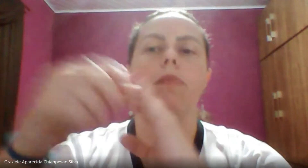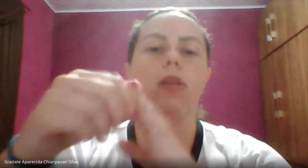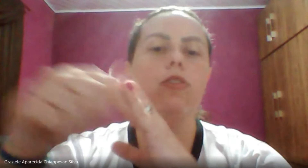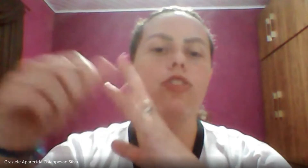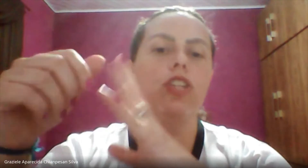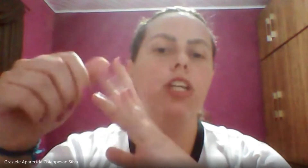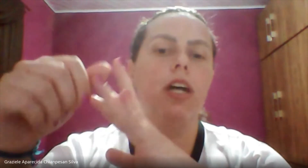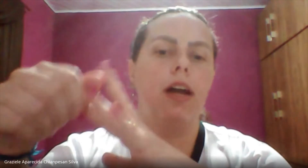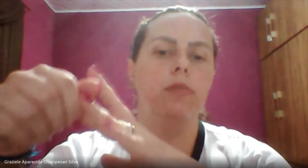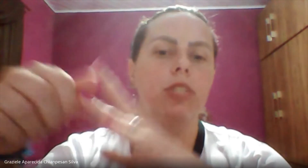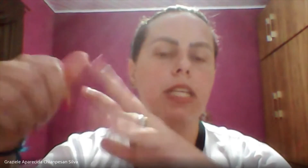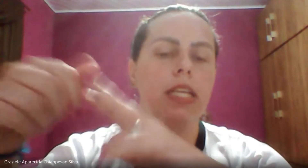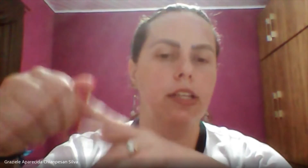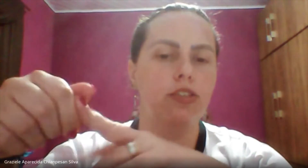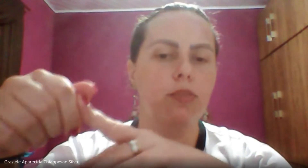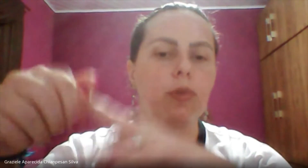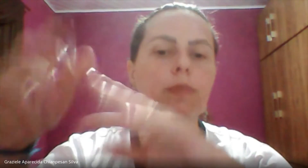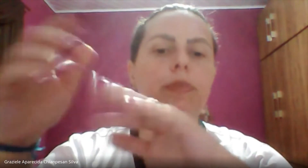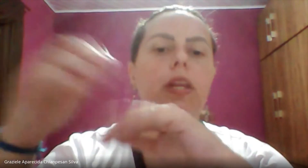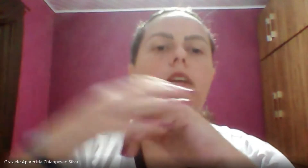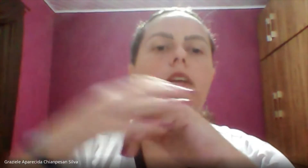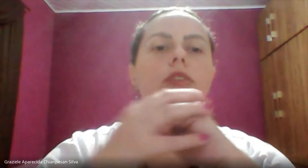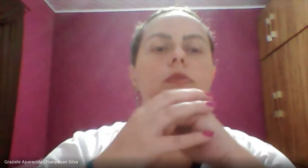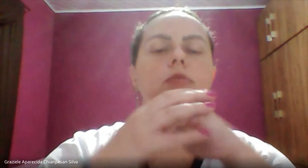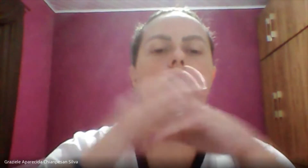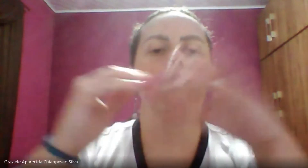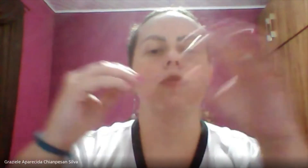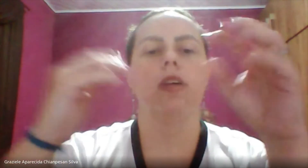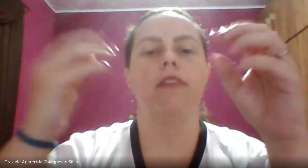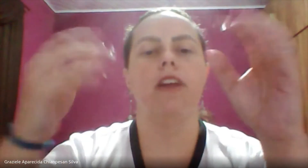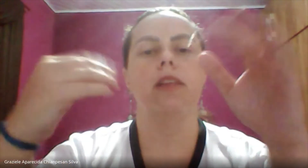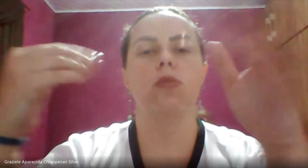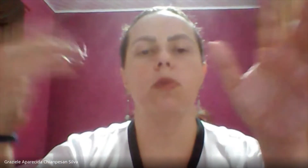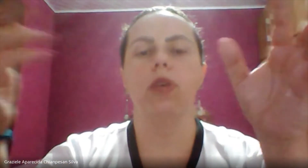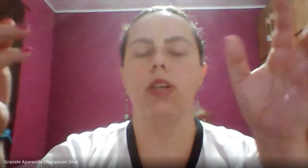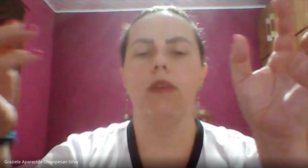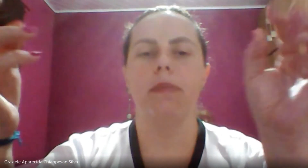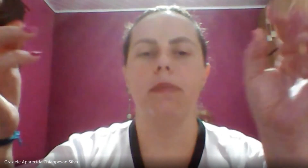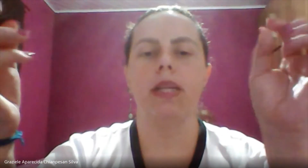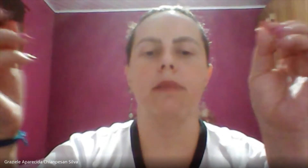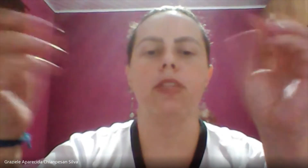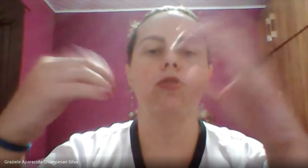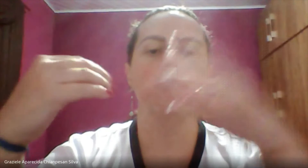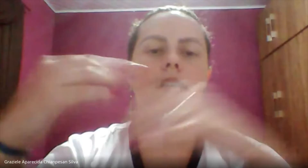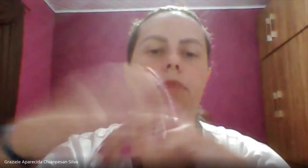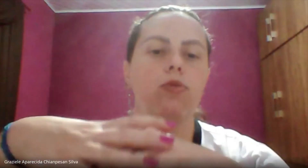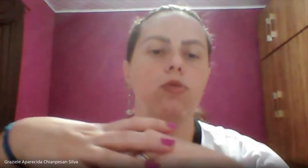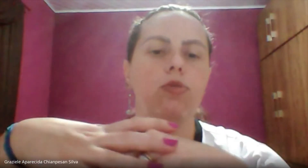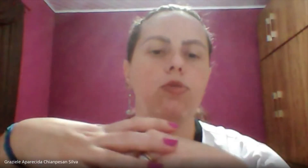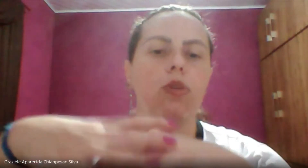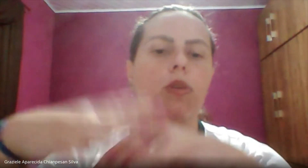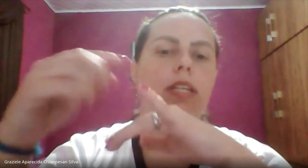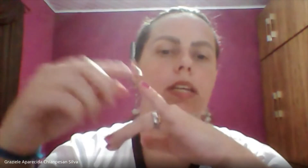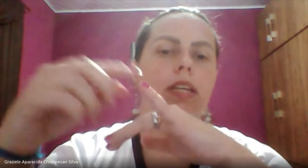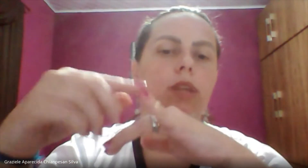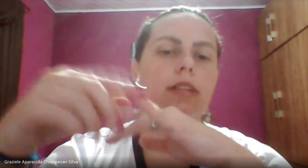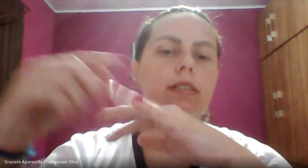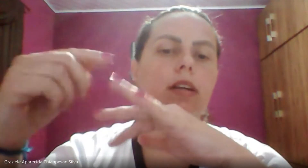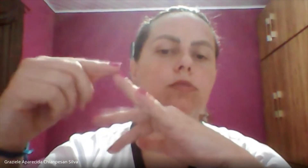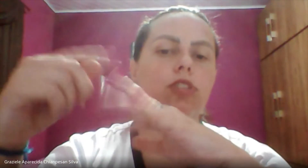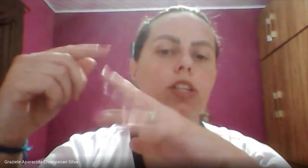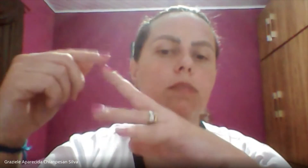como melodia, harmonia e ritmo. Nós vimos alguns, falamos um pouquinho rapidamente dos elementos do som, que